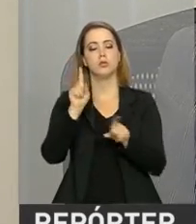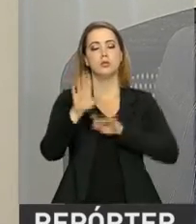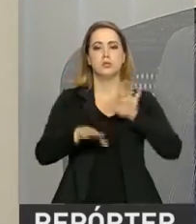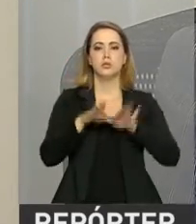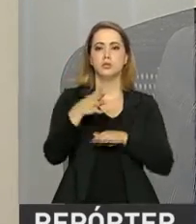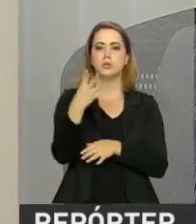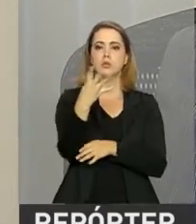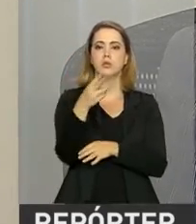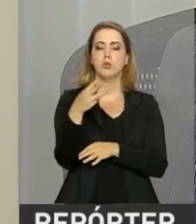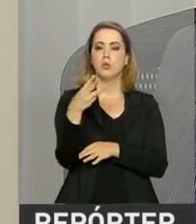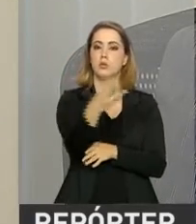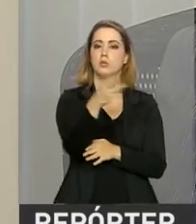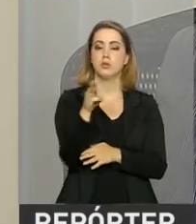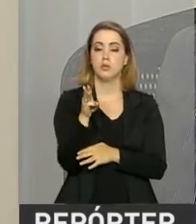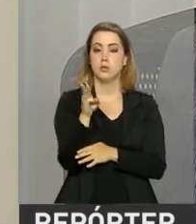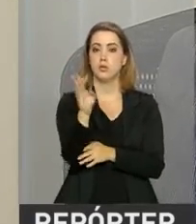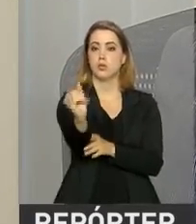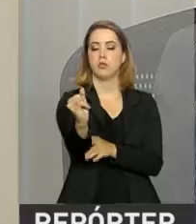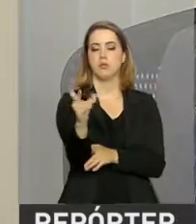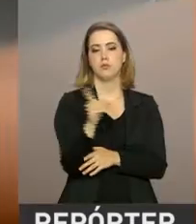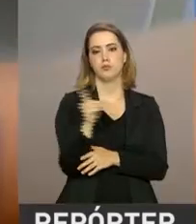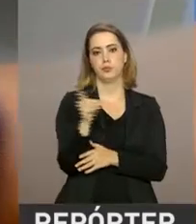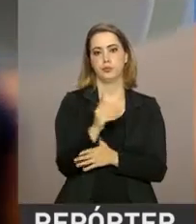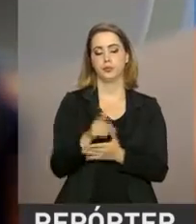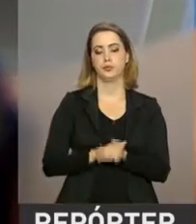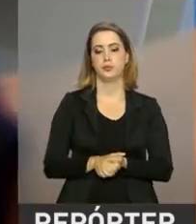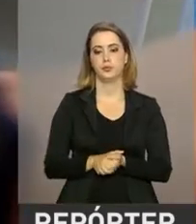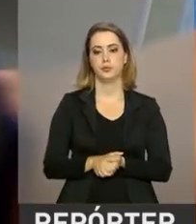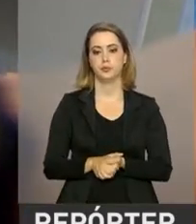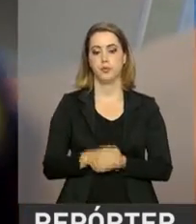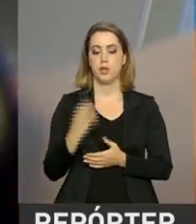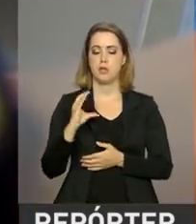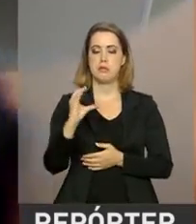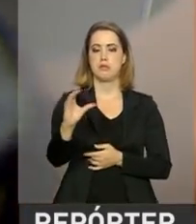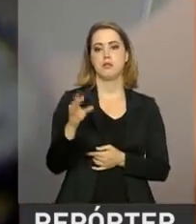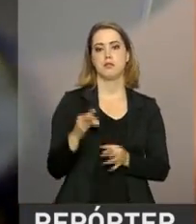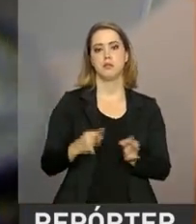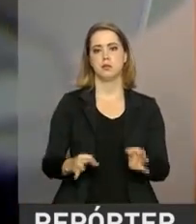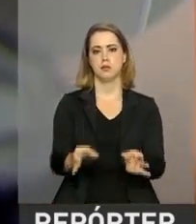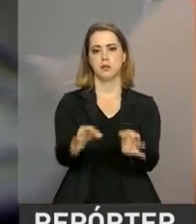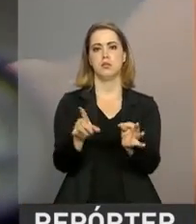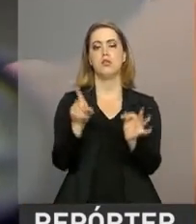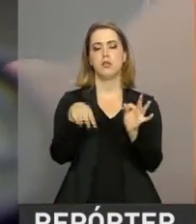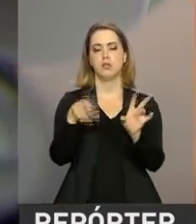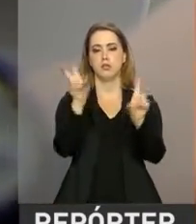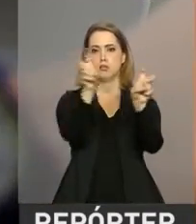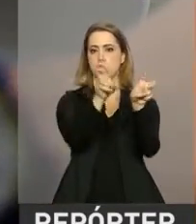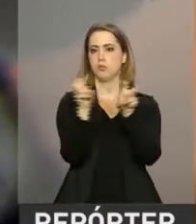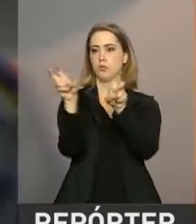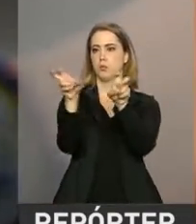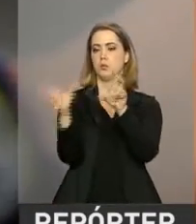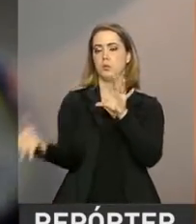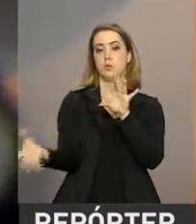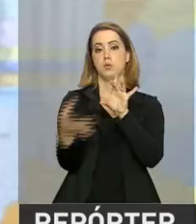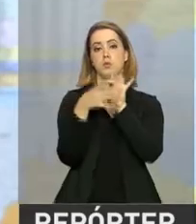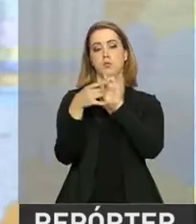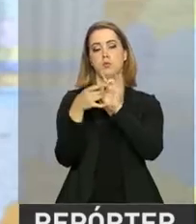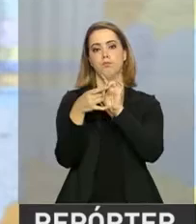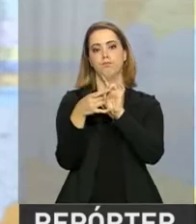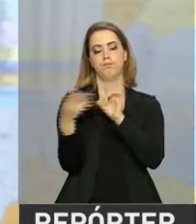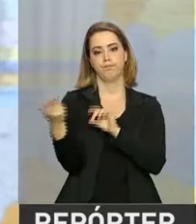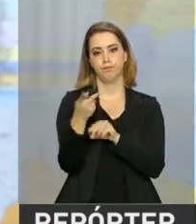43 bilhões de dólares ciência e tecnologia é um dos temas centrais da cooperação brasil ea índia